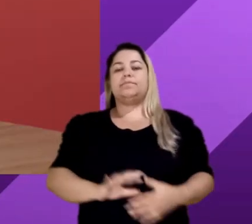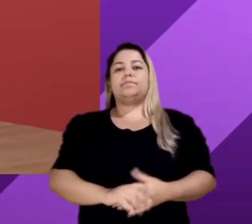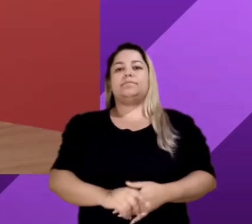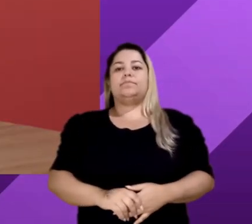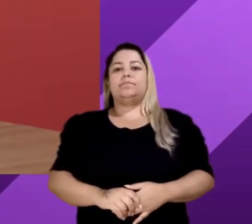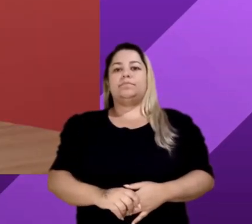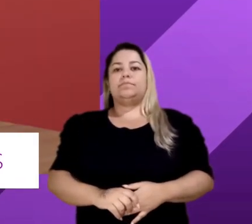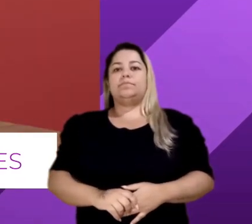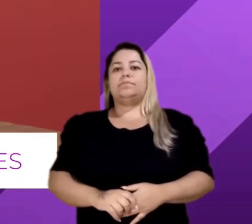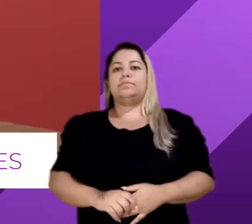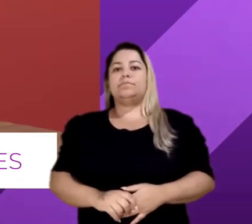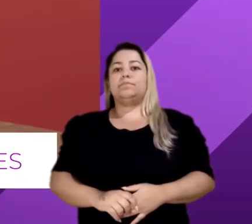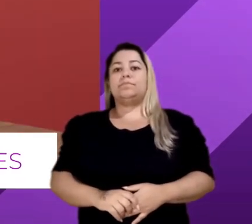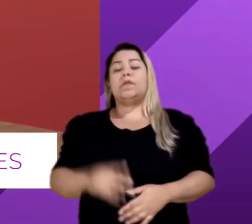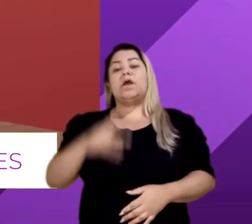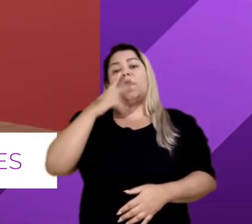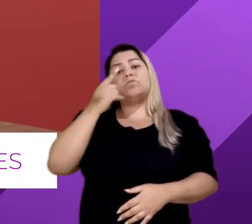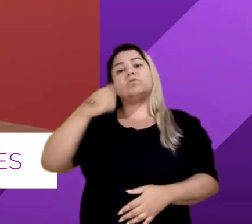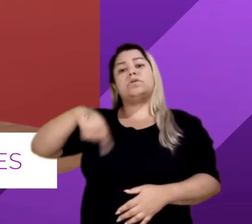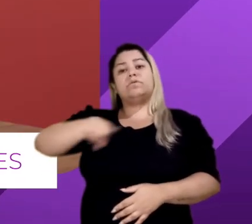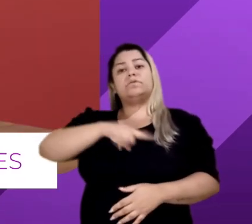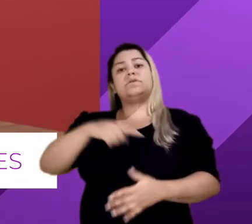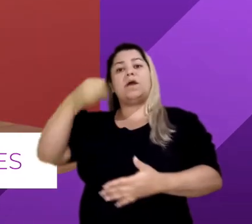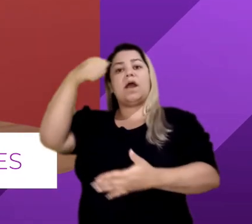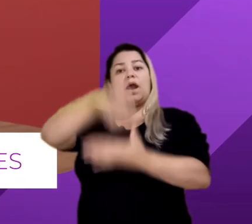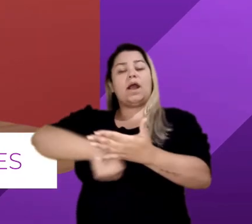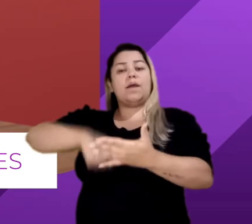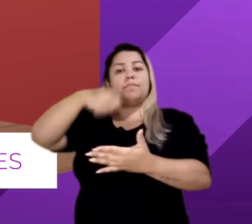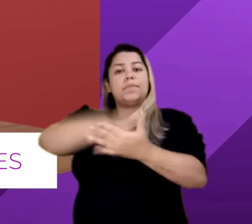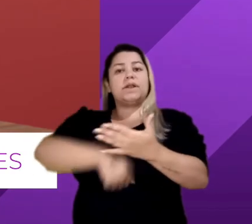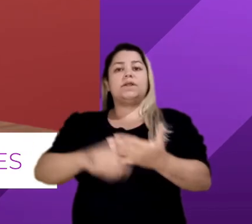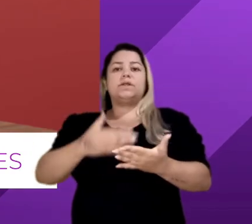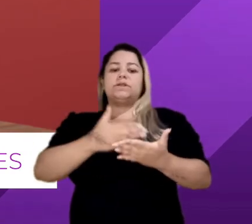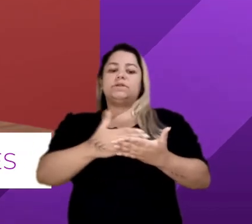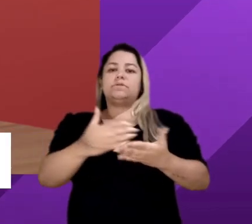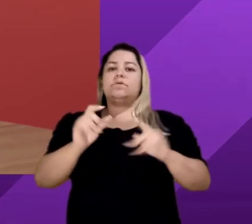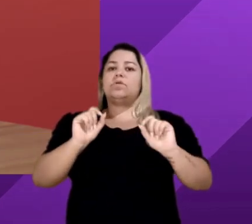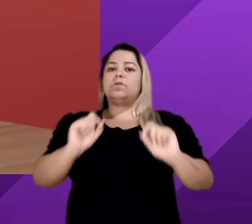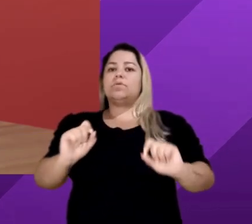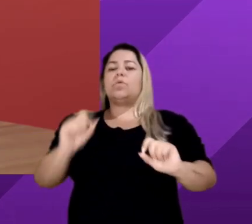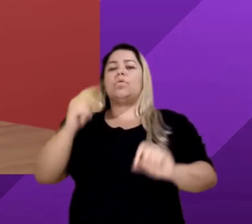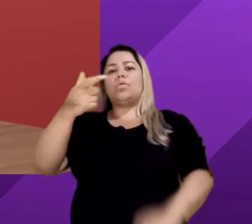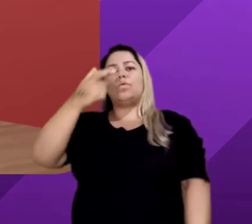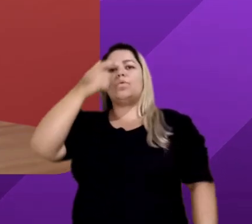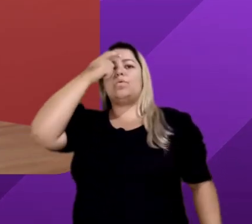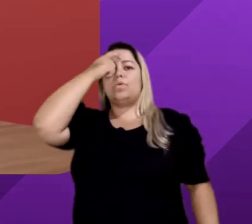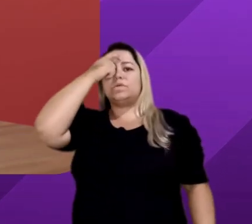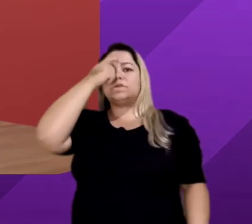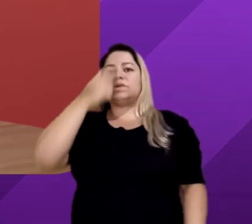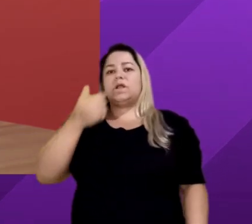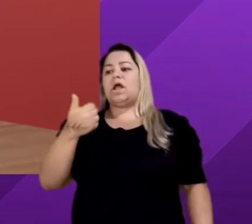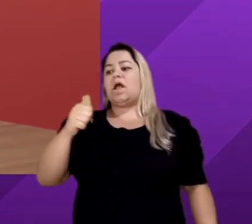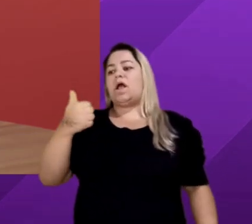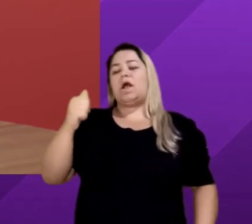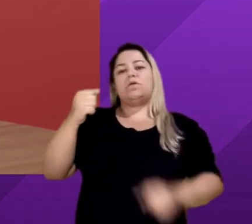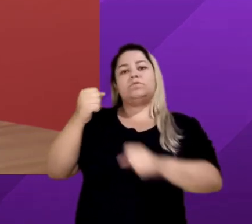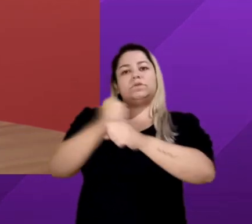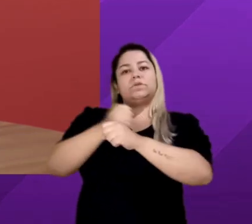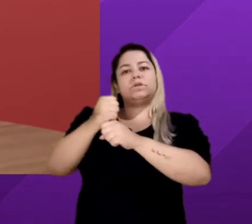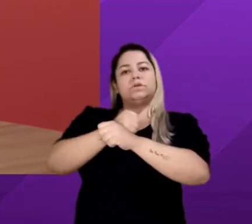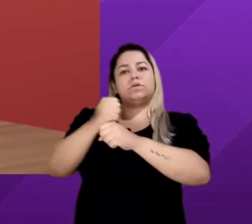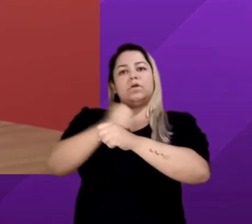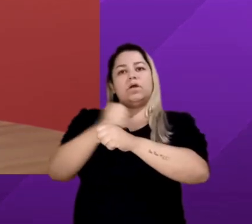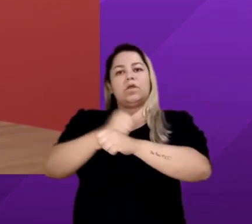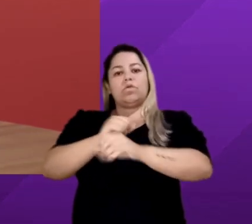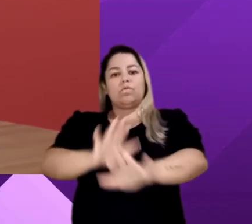que a nossa militância inicia com consciência mesmo aos 11 anos, e já em algum protesto,